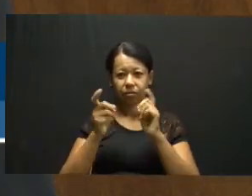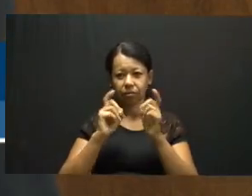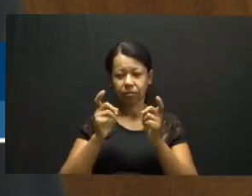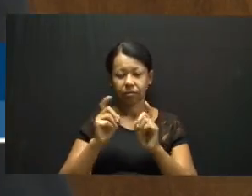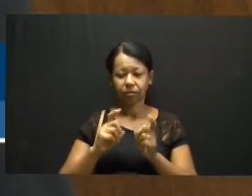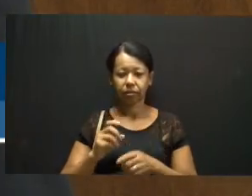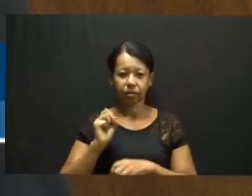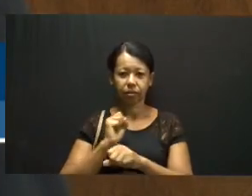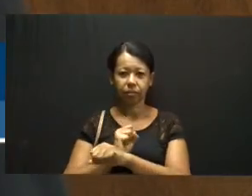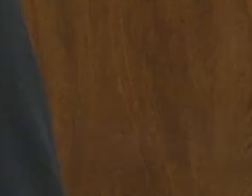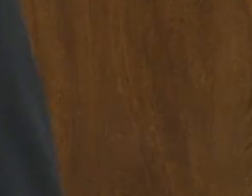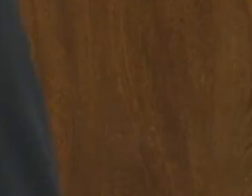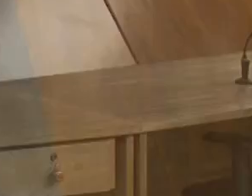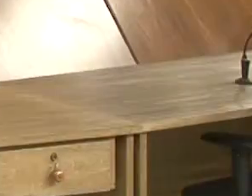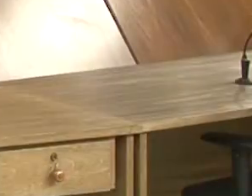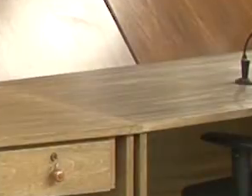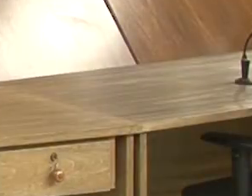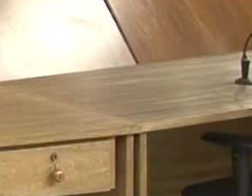ordinária. Aguardem!